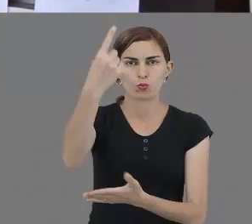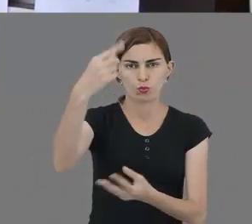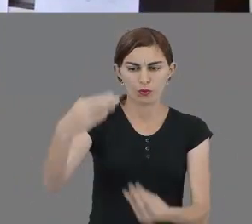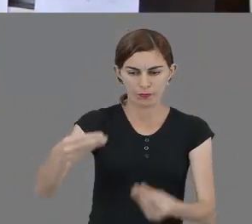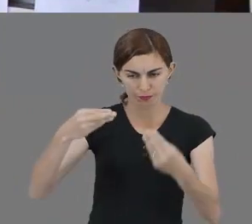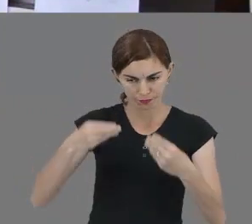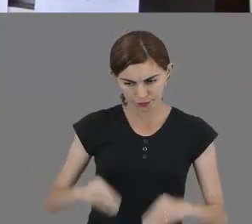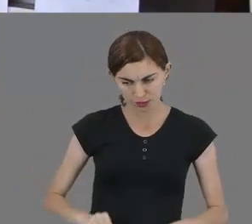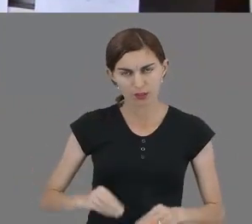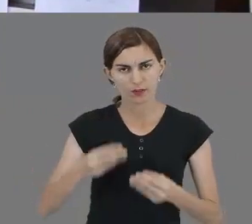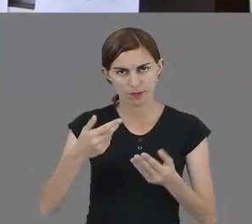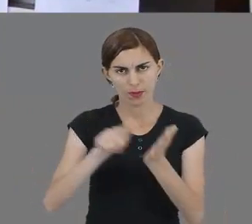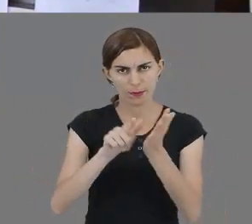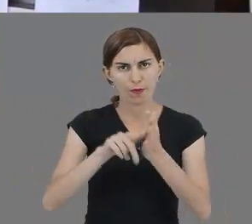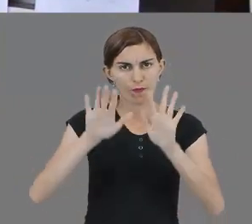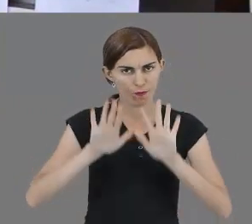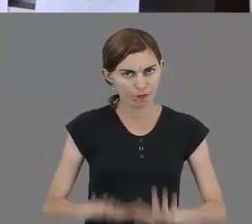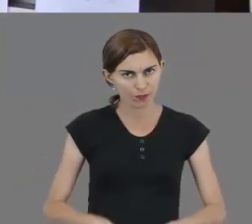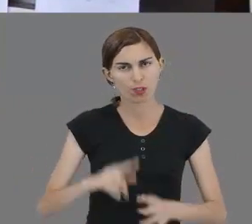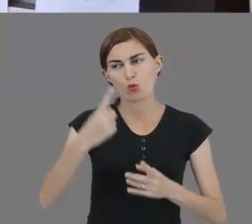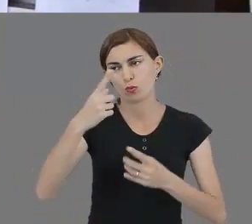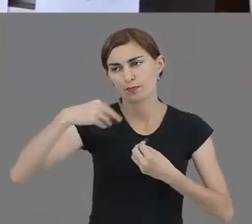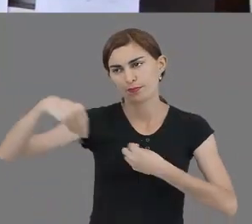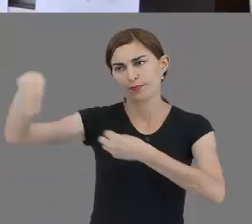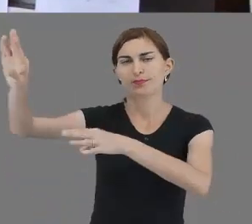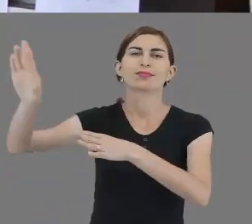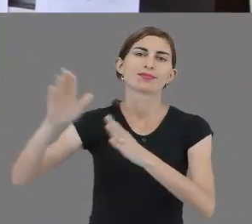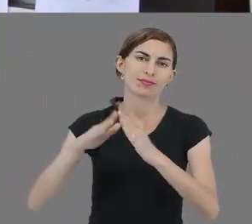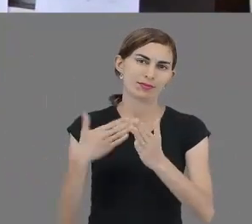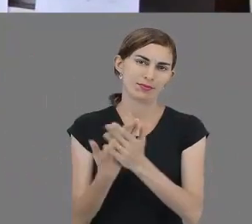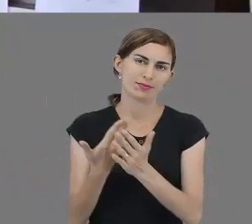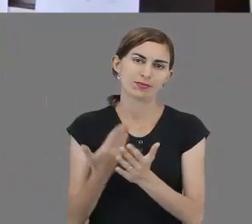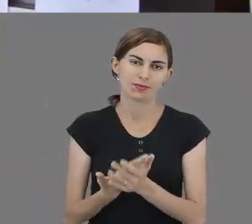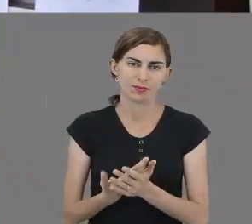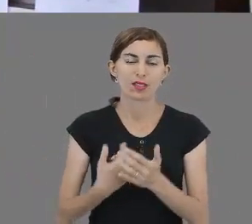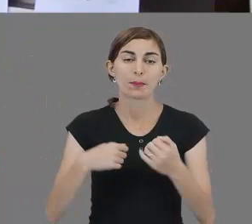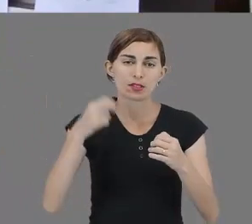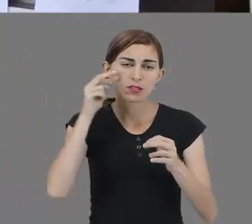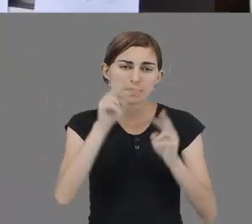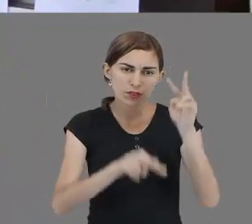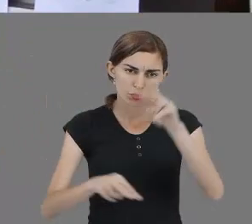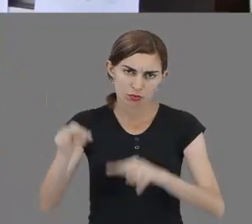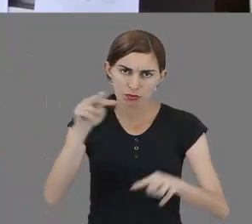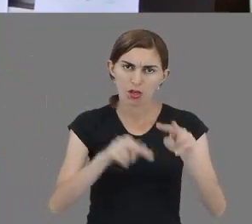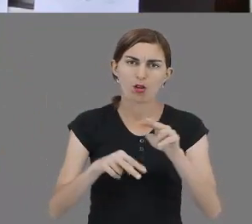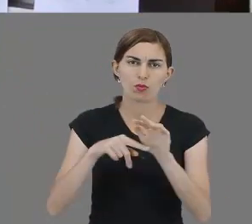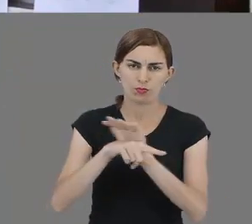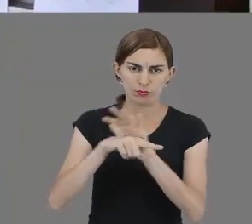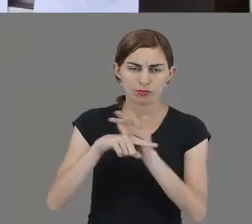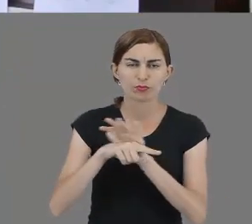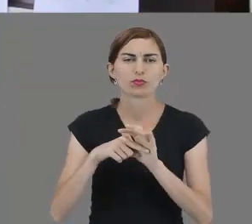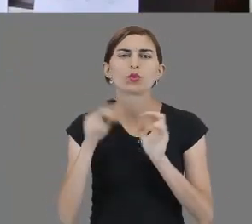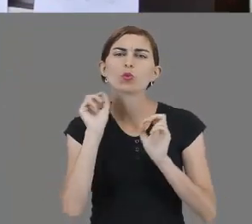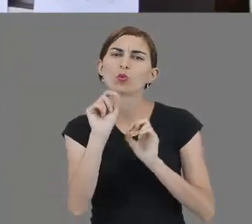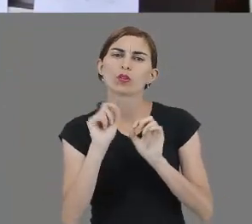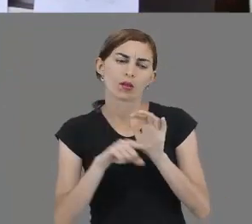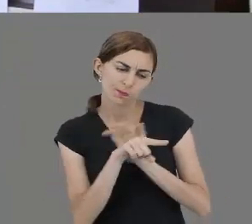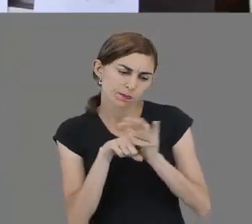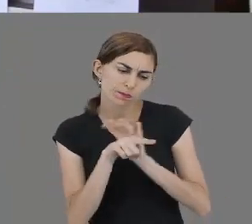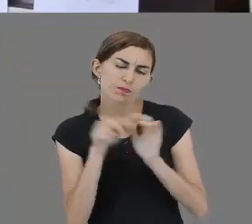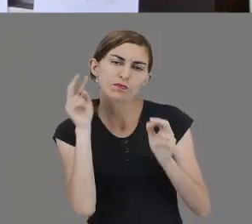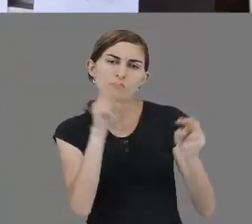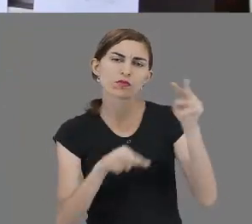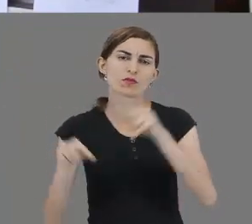mãos, você vai fazer o processo em 3 etapas. Primeiro seria o exame visual. Em que consiste o exame